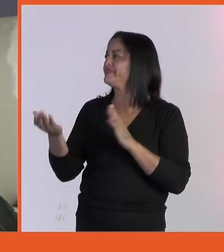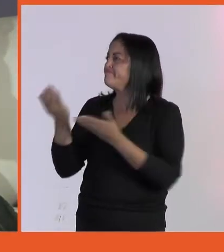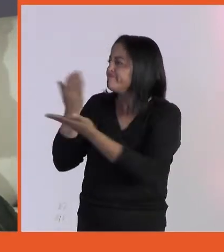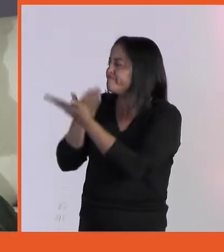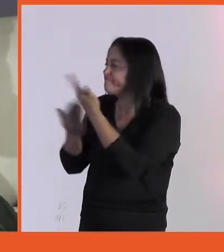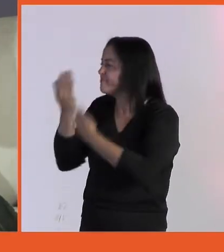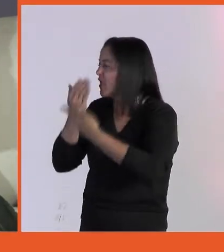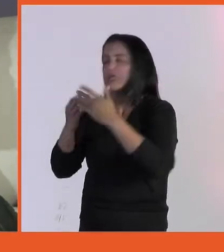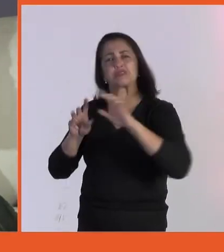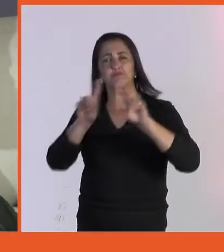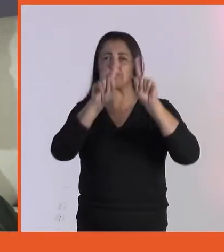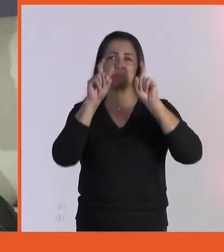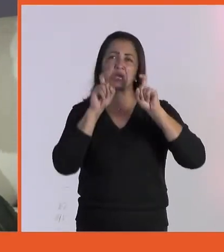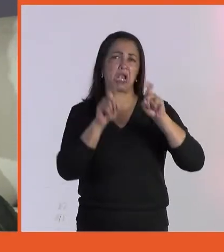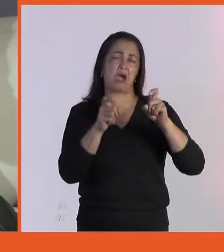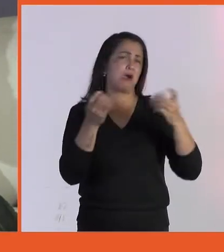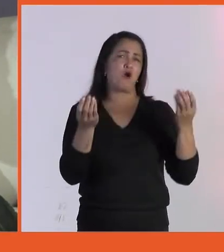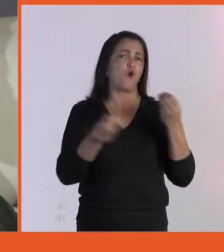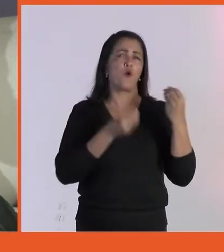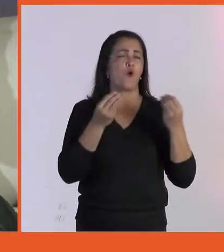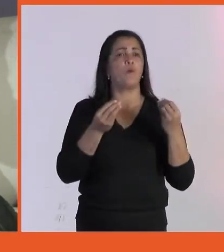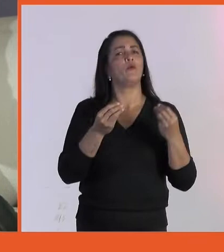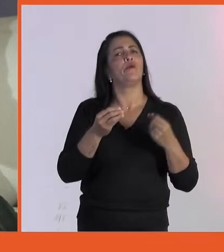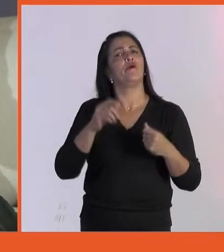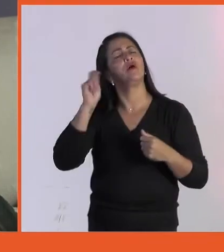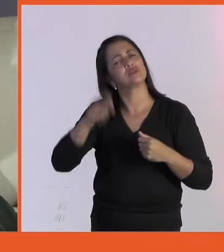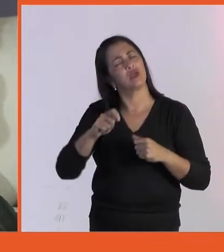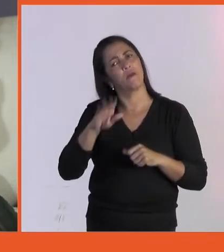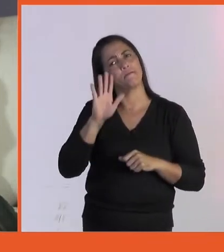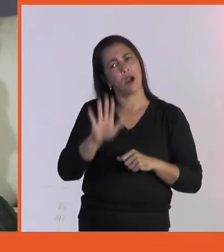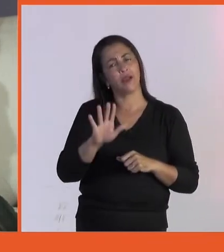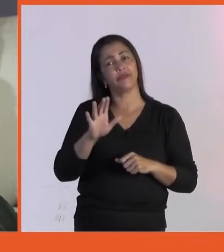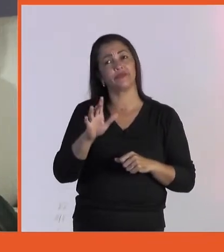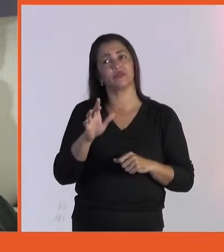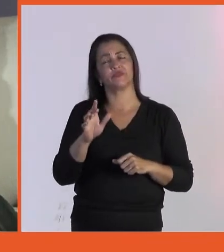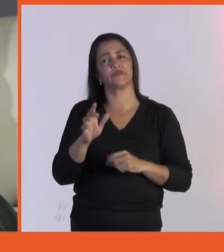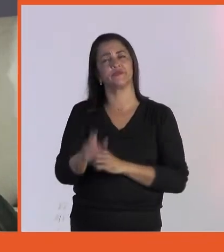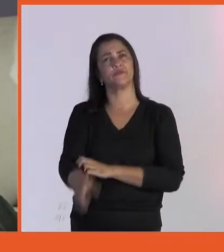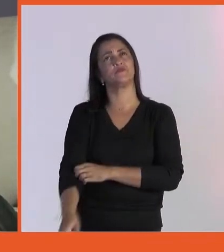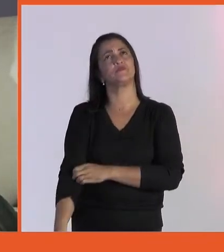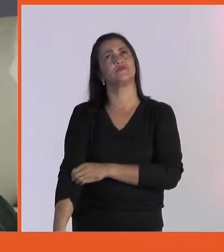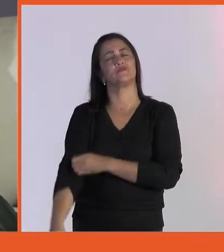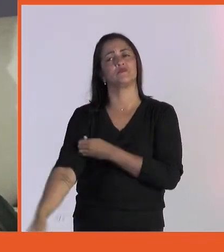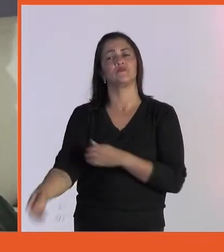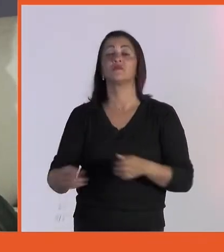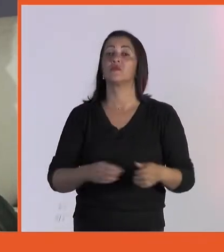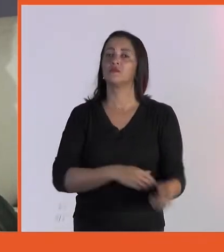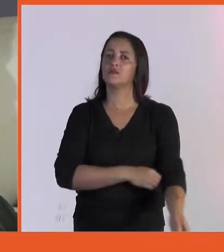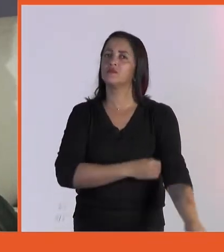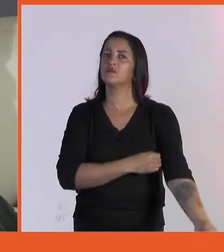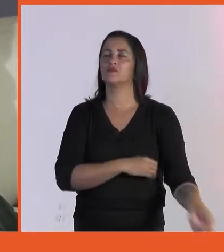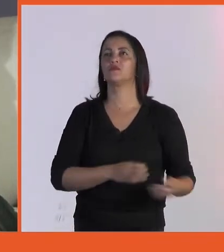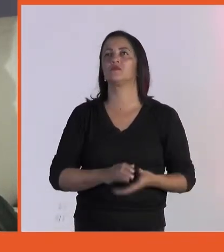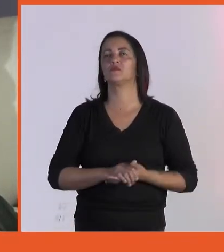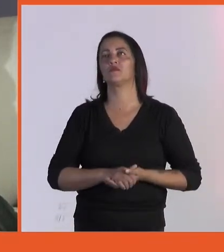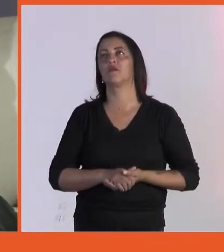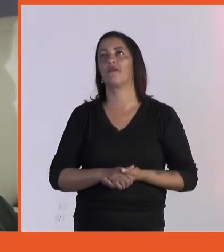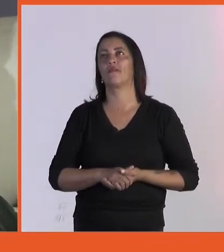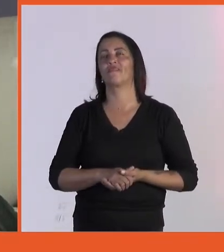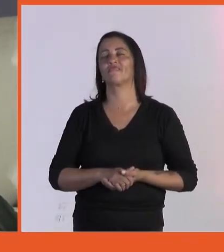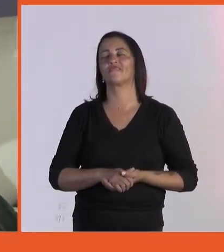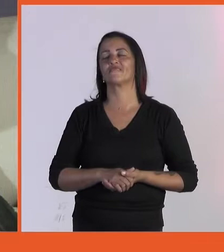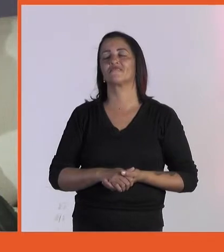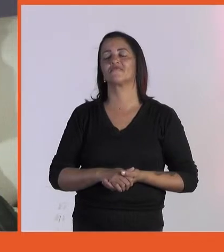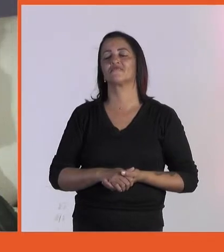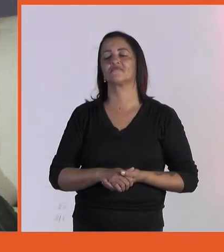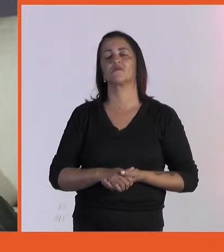que, sei lá, as pessoas vão fazer uma vaquinha para juntar e comprar uma câmera para você, que foi o que fizeram. Tipo, a gente não esperava isso, sabe? E